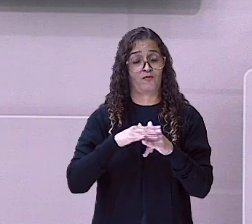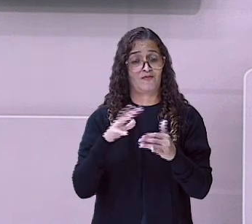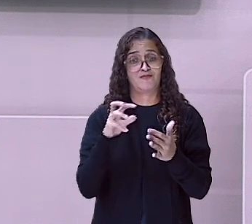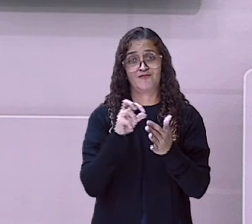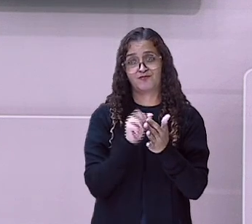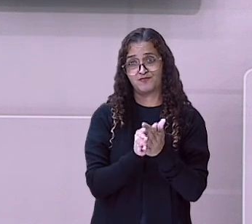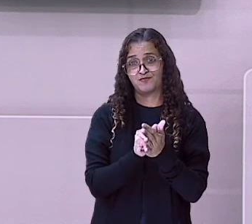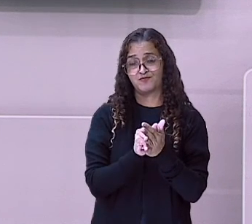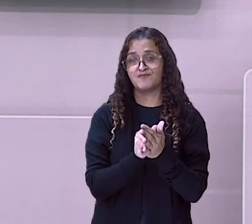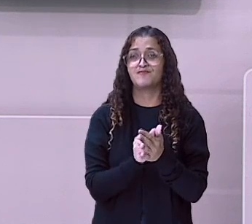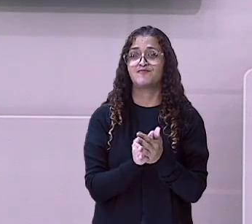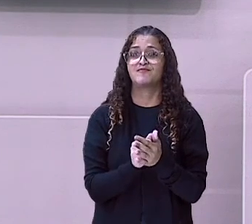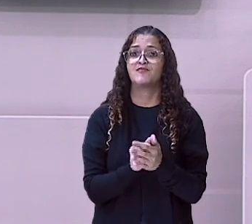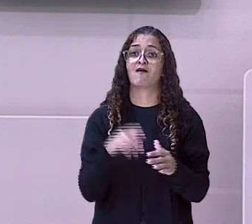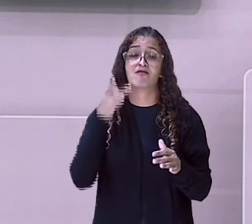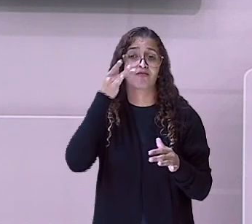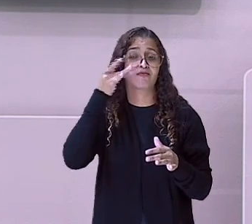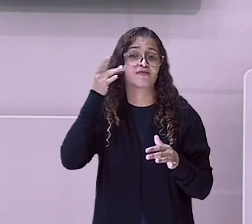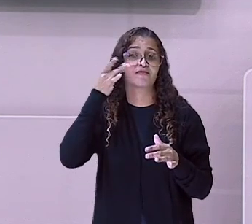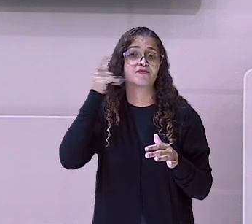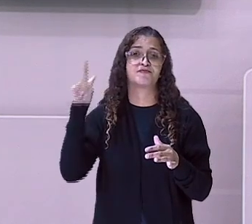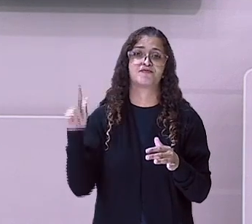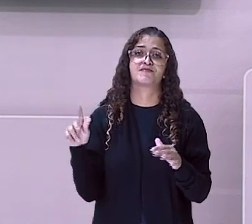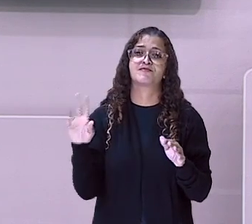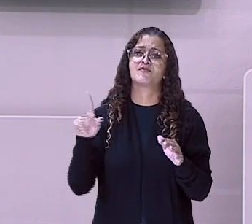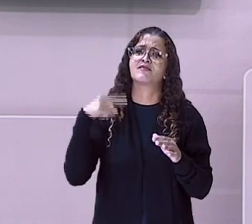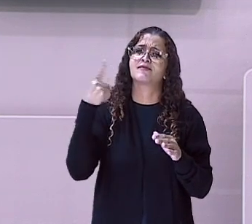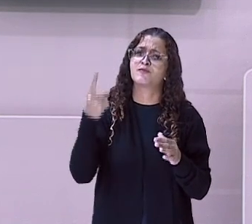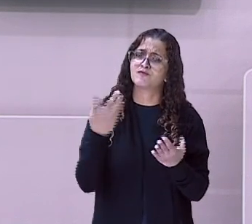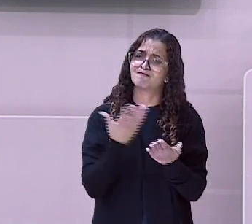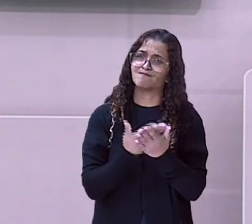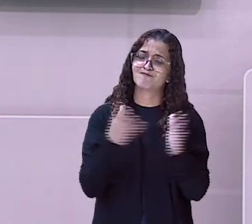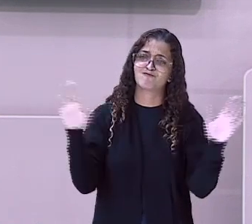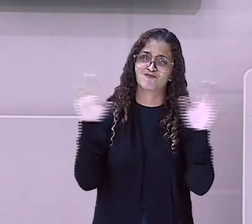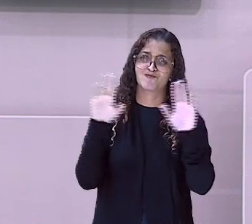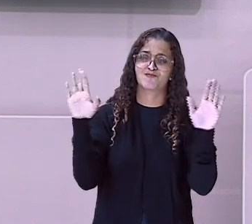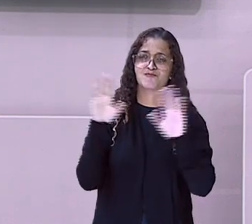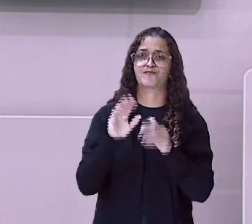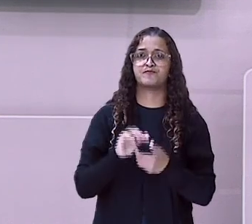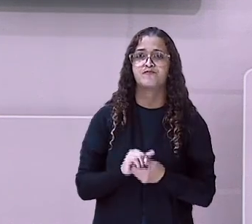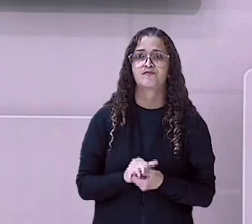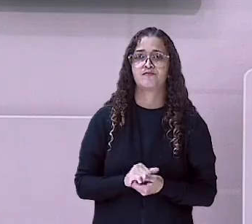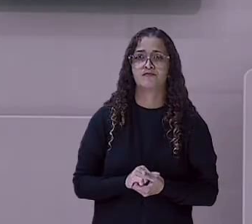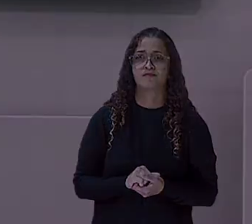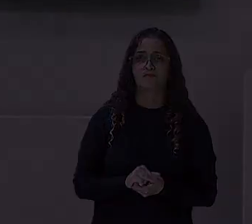no nosso canal no YouTube SMED GV. Até mais, pessoal! Tchau!